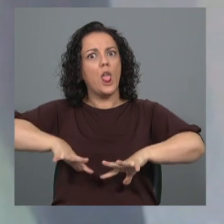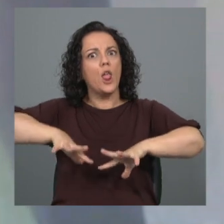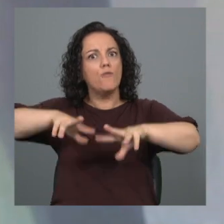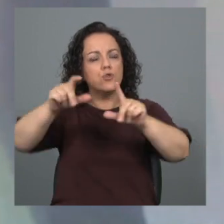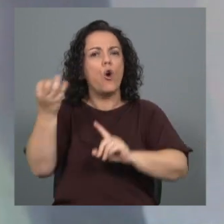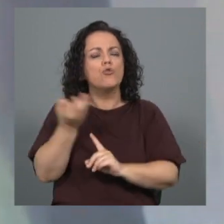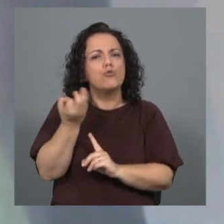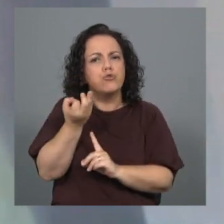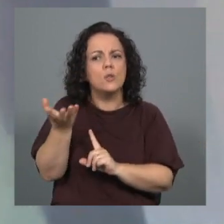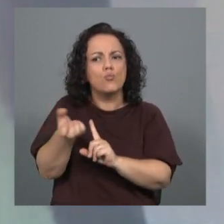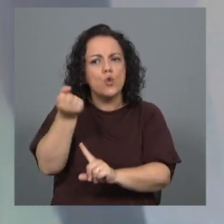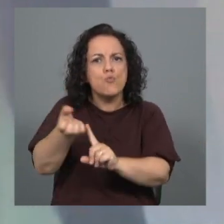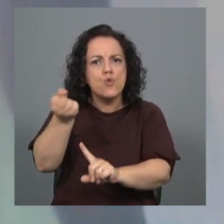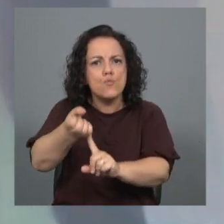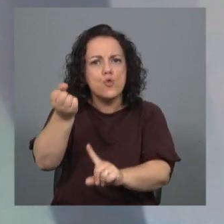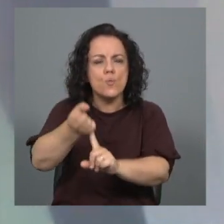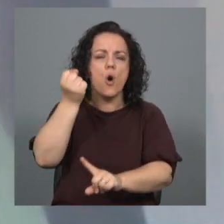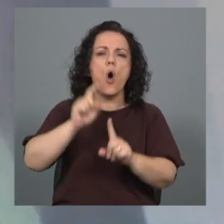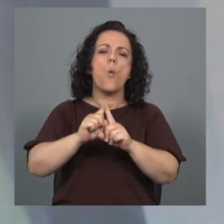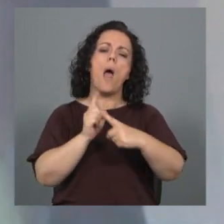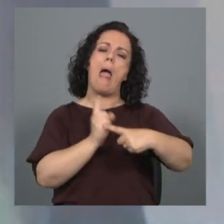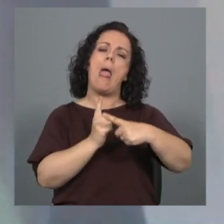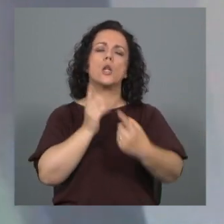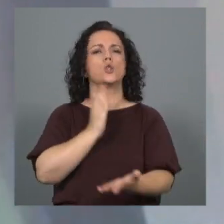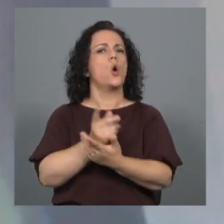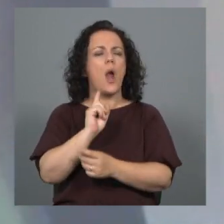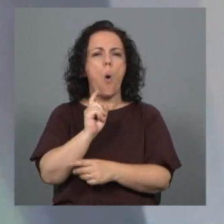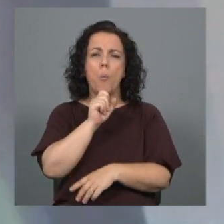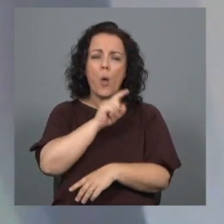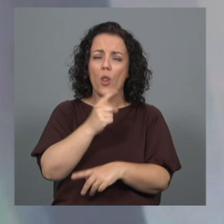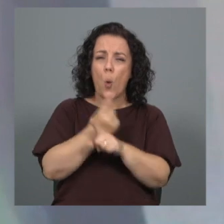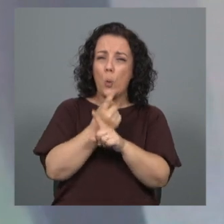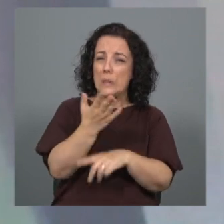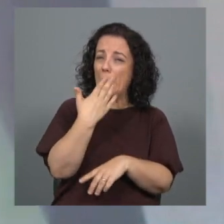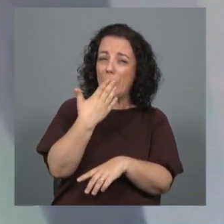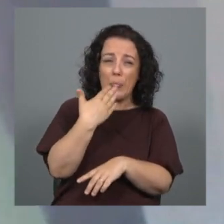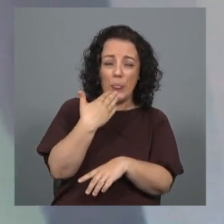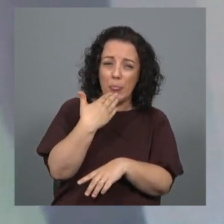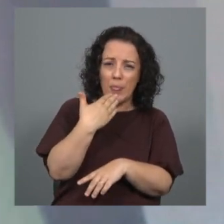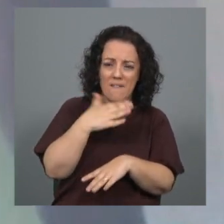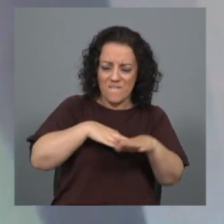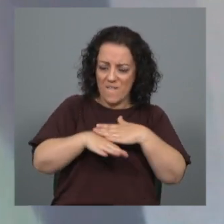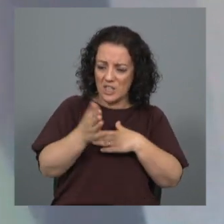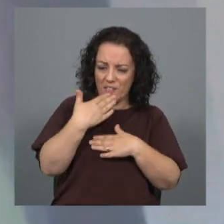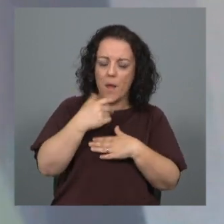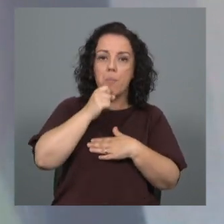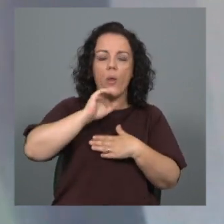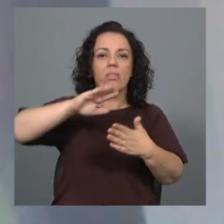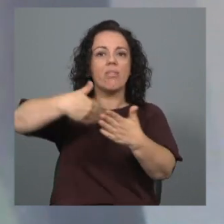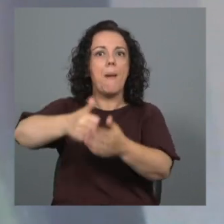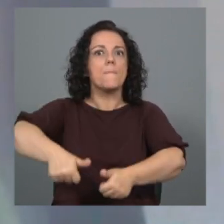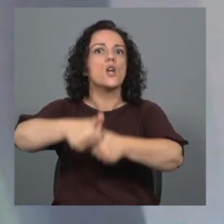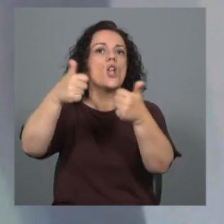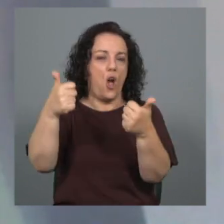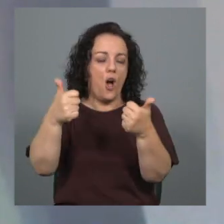conseguir ir um pouco mais além, com pequenas ações, mas que se calhar já vão fazendo uma melhoria. E muitas